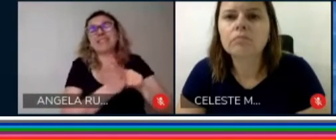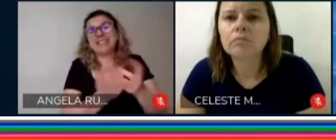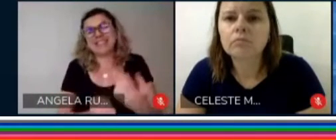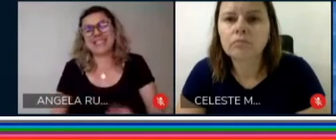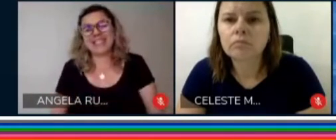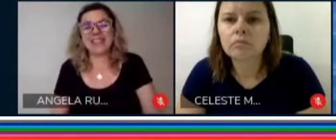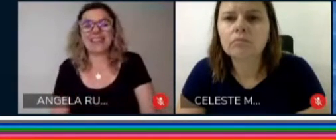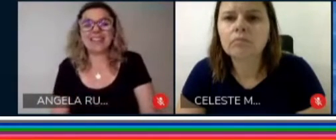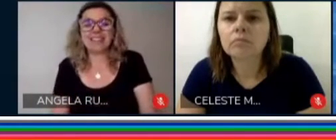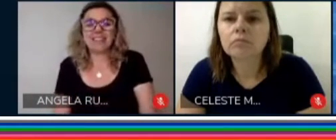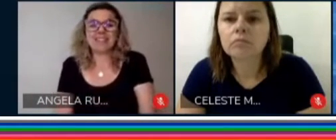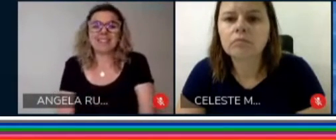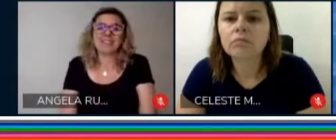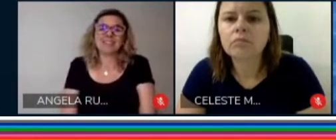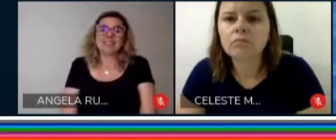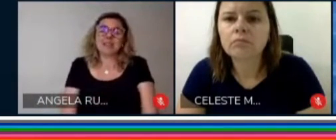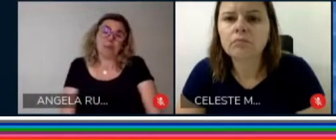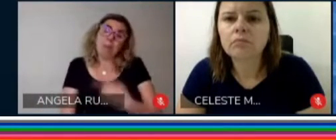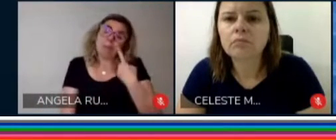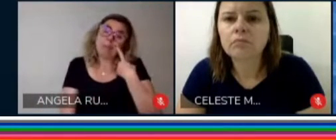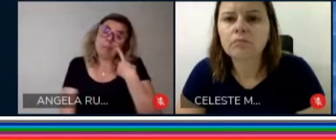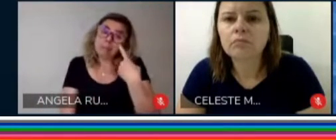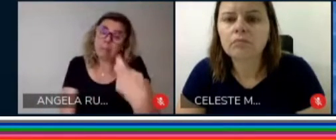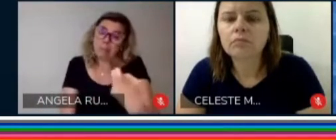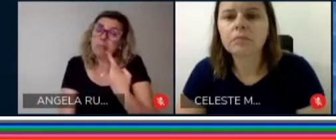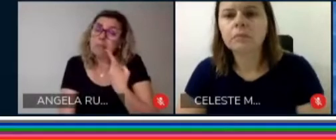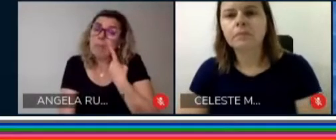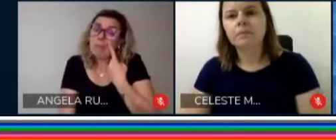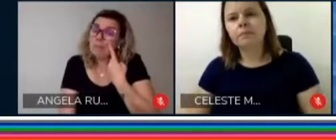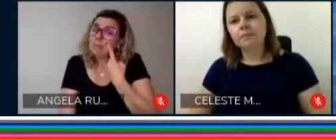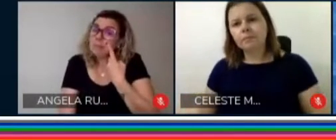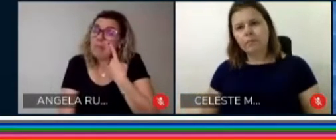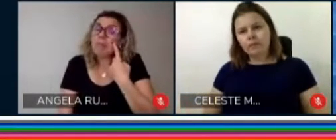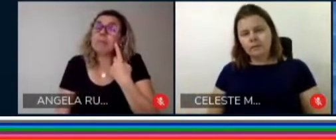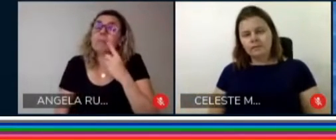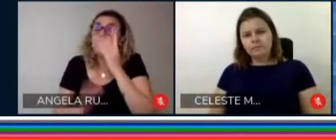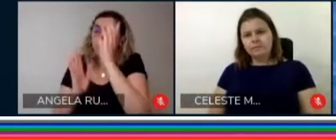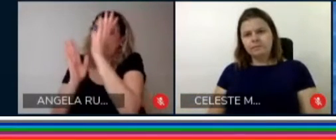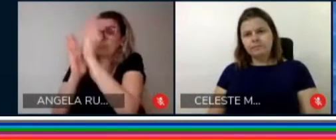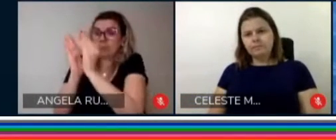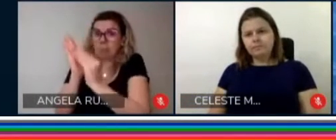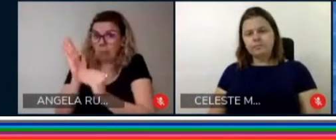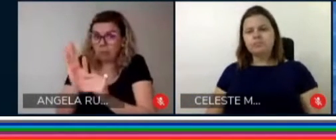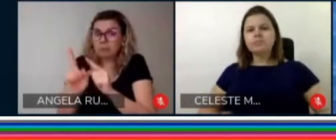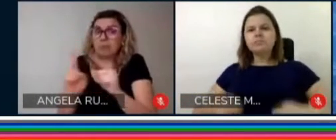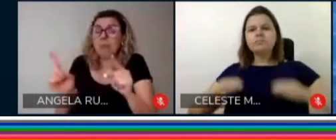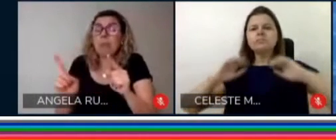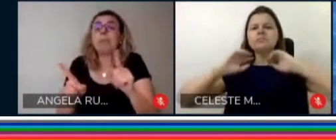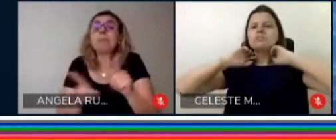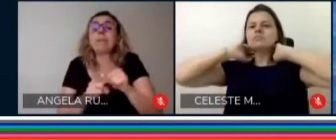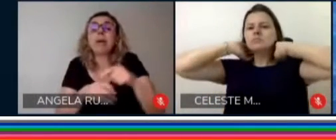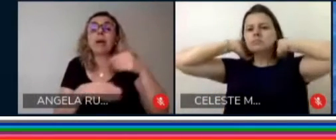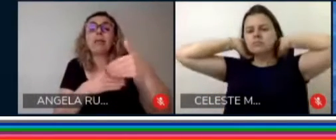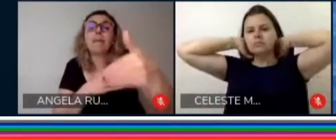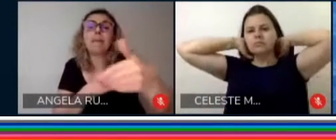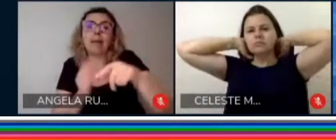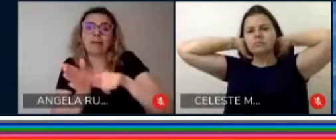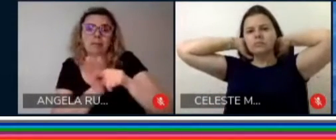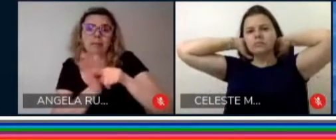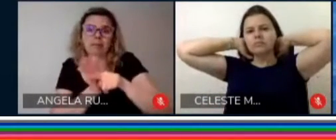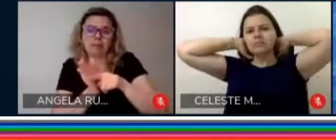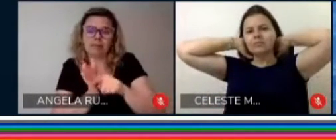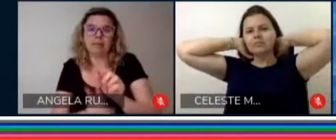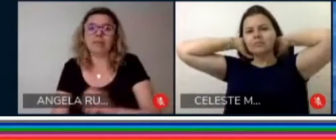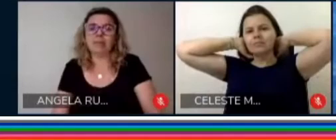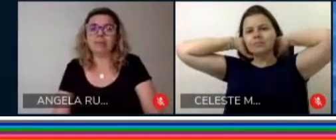pesquisar, né? Então, é interessante de ver não só o conteúdo, mas o andamento da pesquisa, né? É o dado sobre o